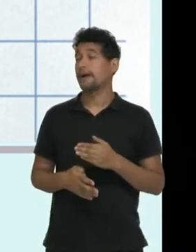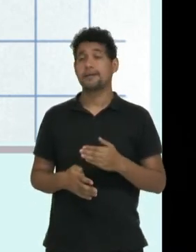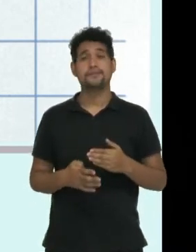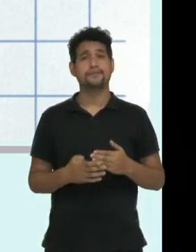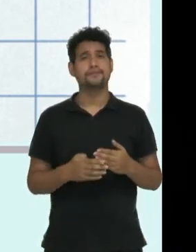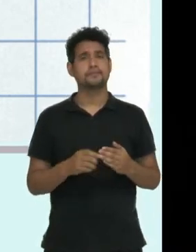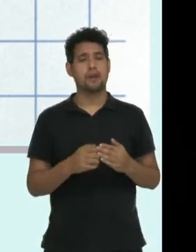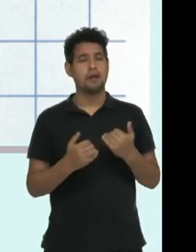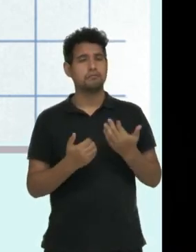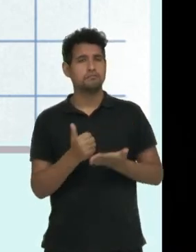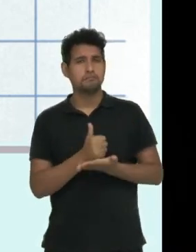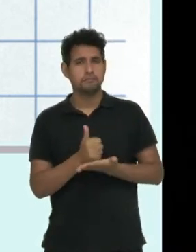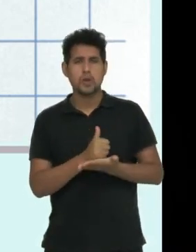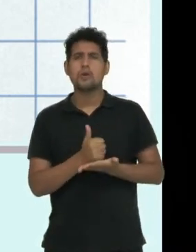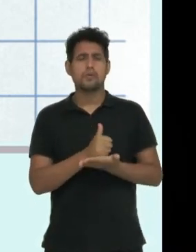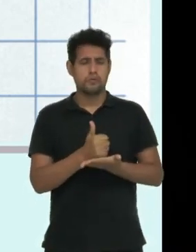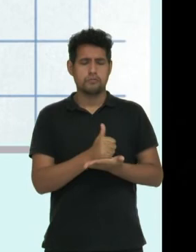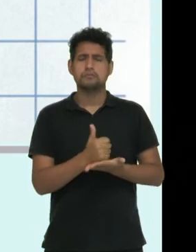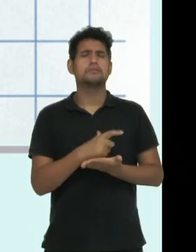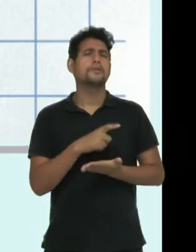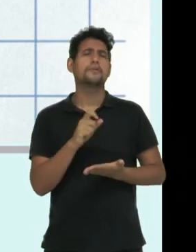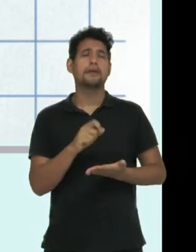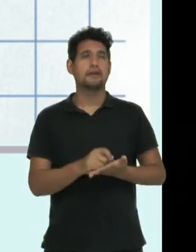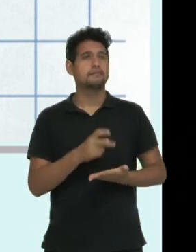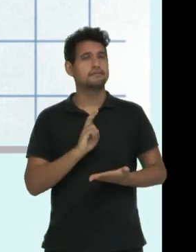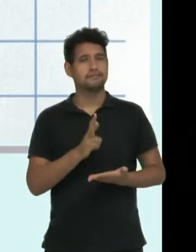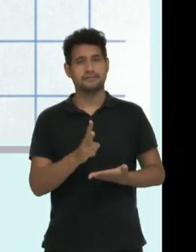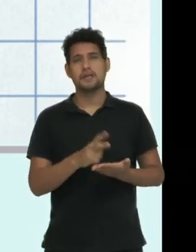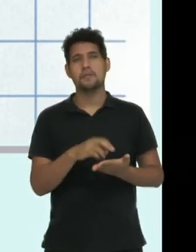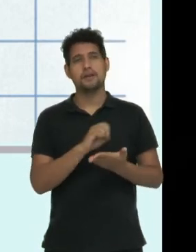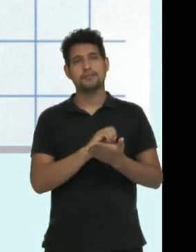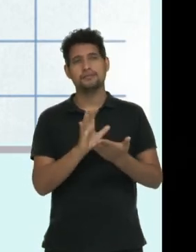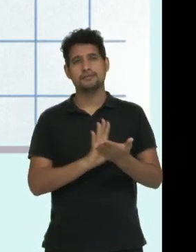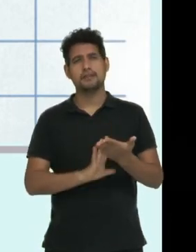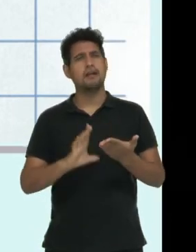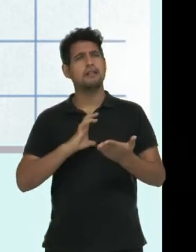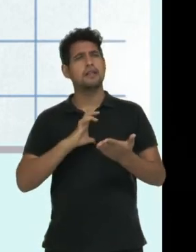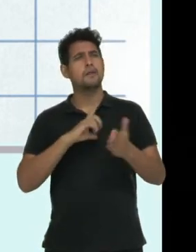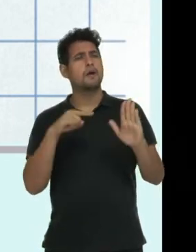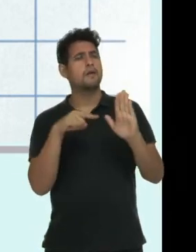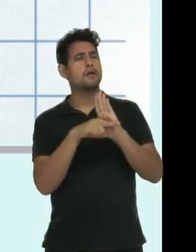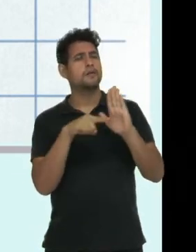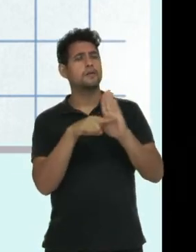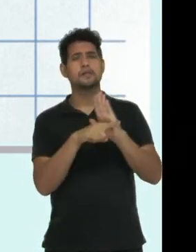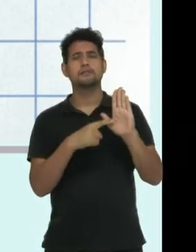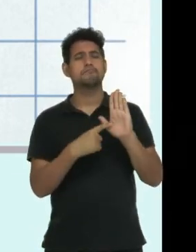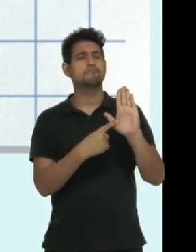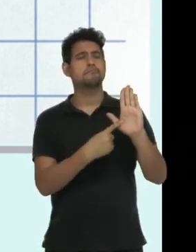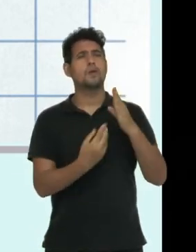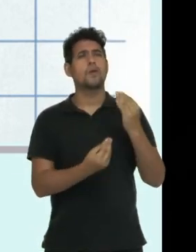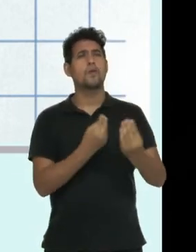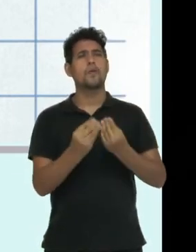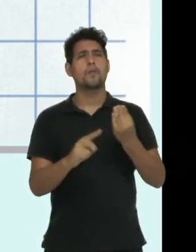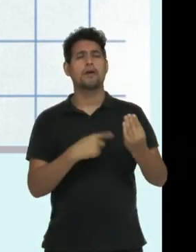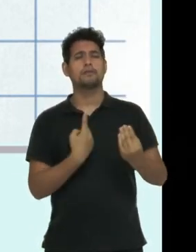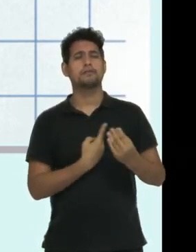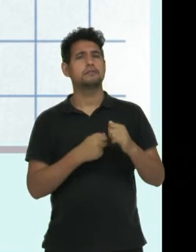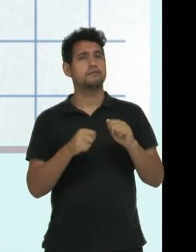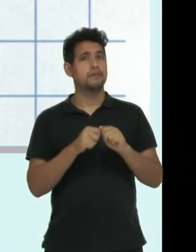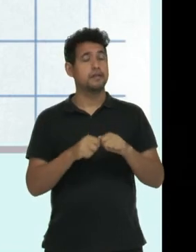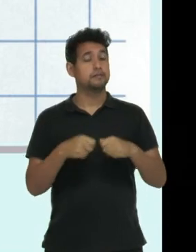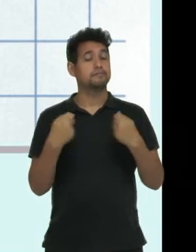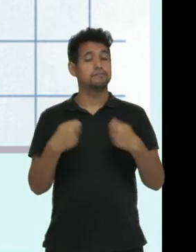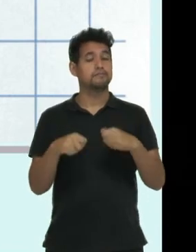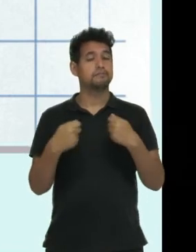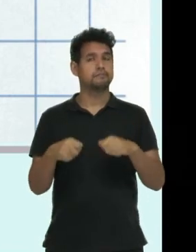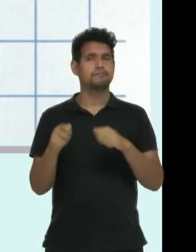Matific, a gente tem ali, sempre, né, nos joguinhos, ele tem ali uma perguntinha indicando o que a gente tem que fazer. Então, a gente tem que observar, olha